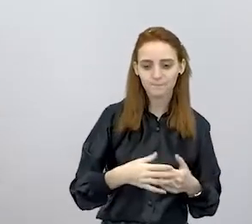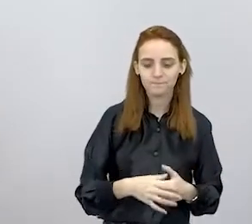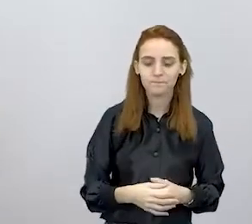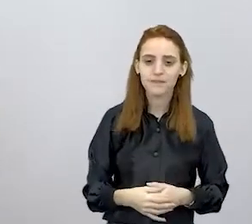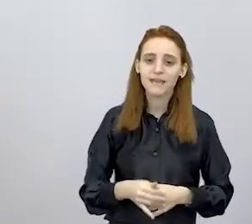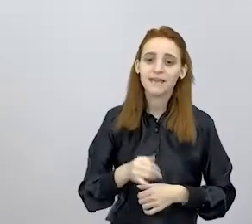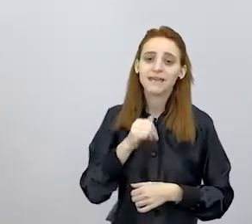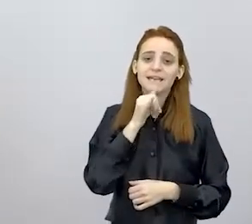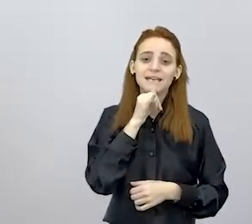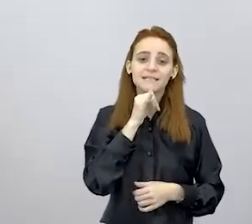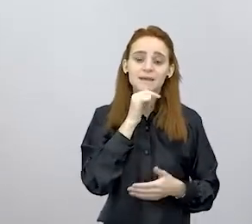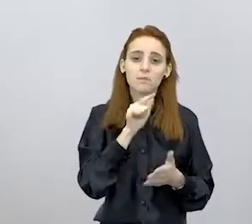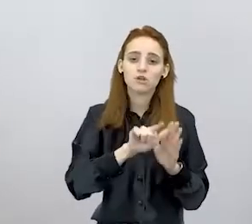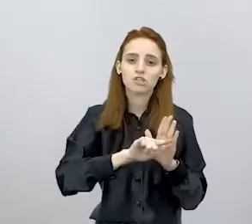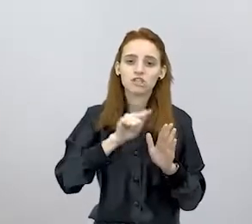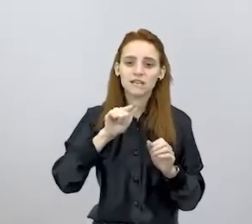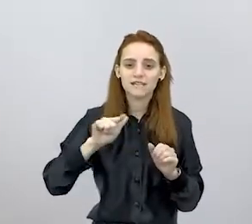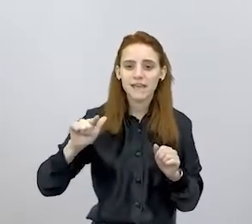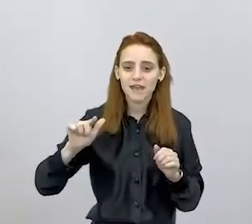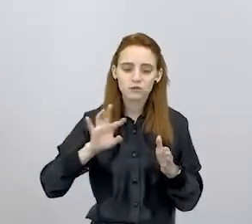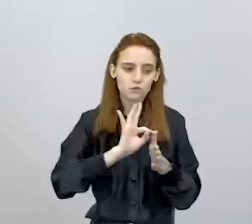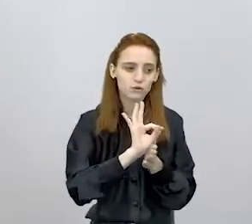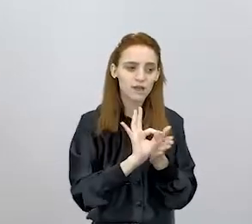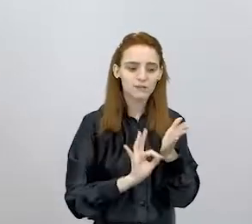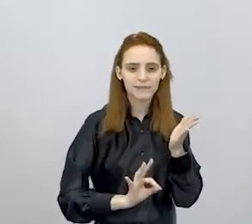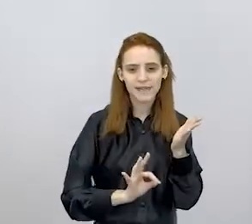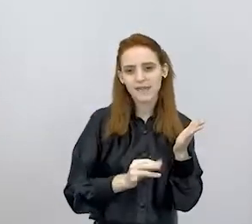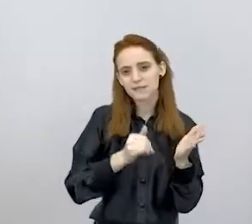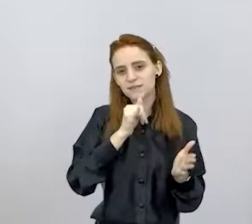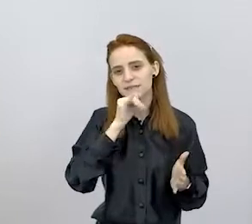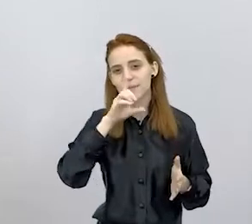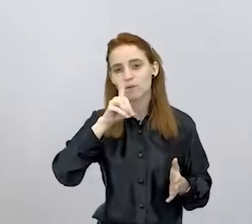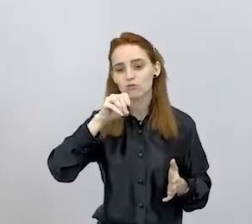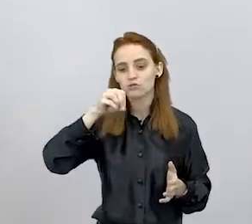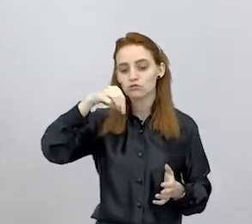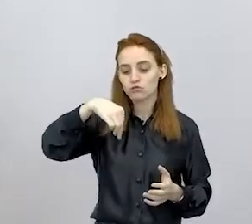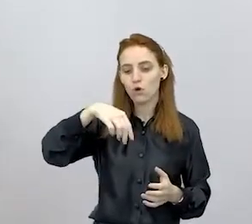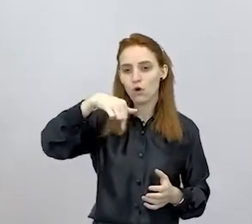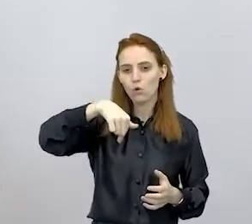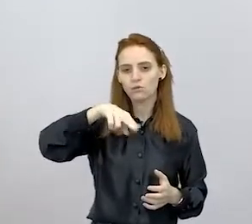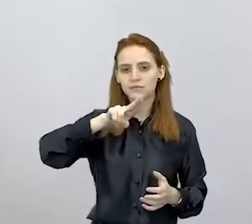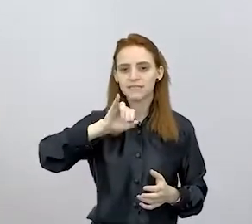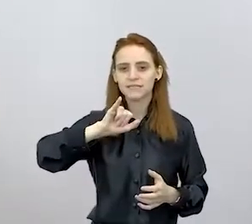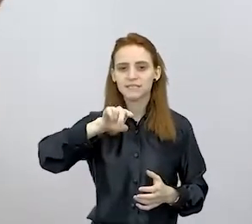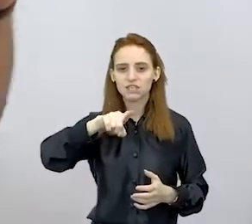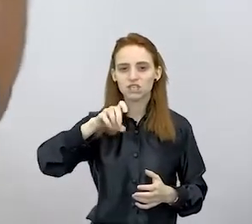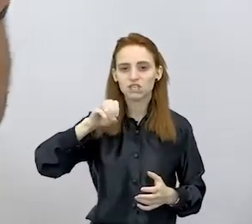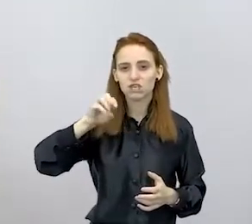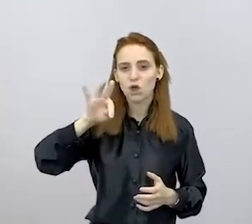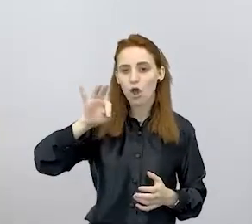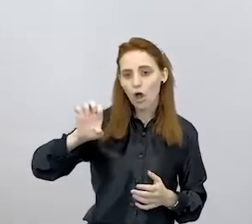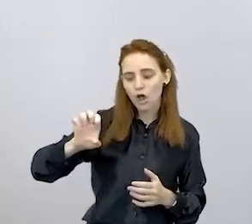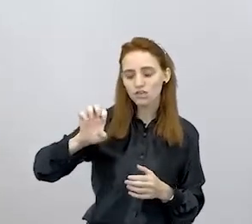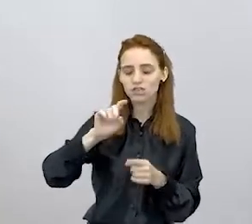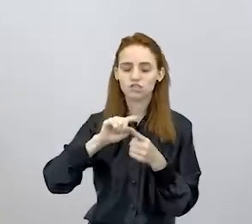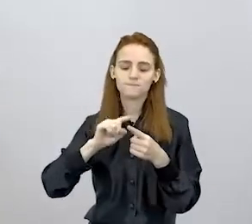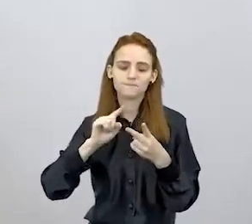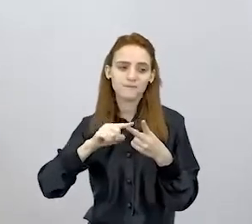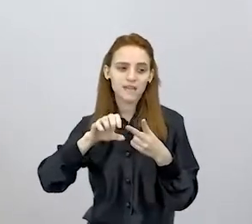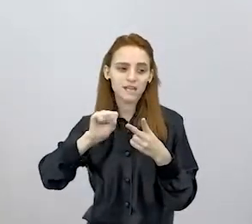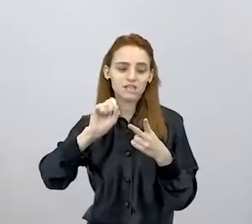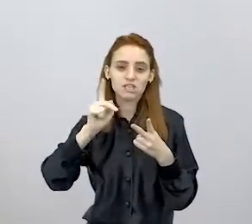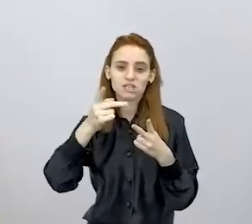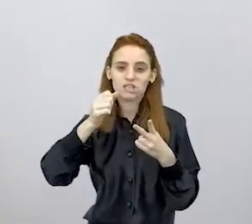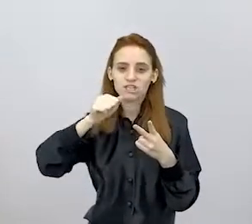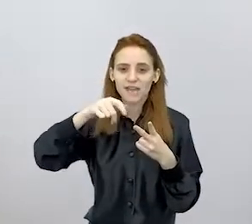exemplo de literatura, eu quero pegar um texto maravilhoso, sei lá, tem lá o Dom Quixote, na literatura espanhola, Shakespeare, na inglesa. No Brasil, Machado